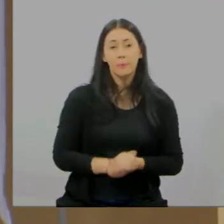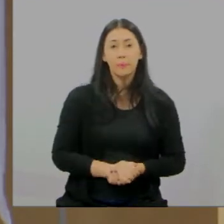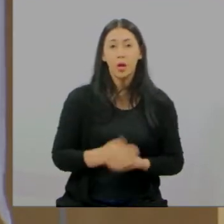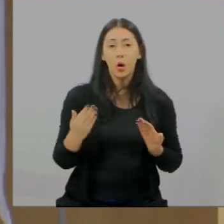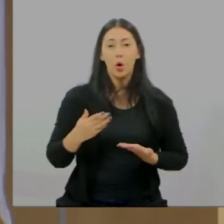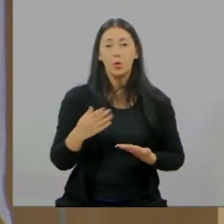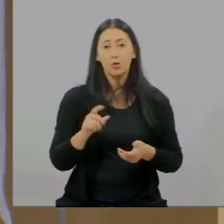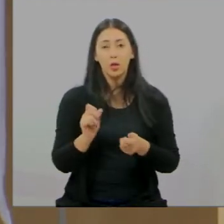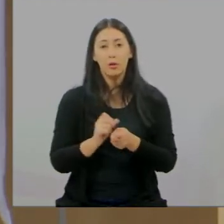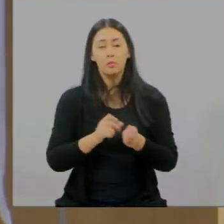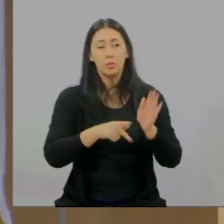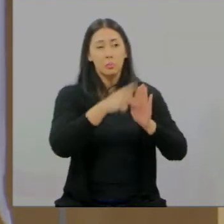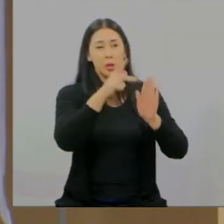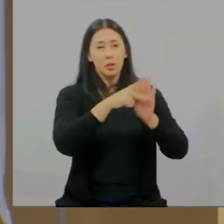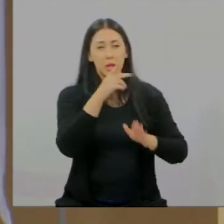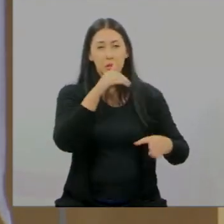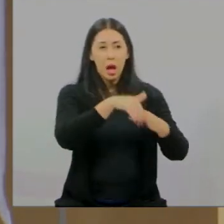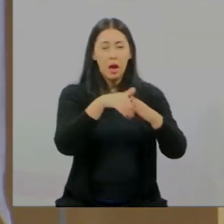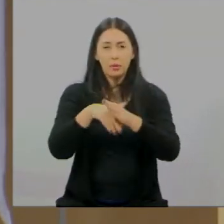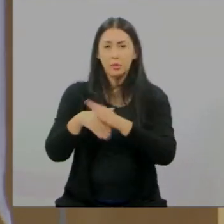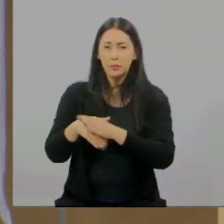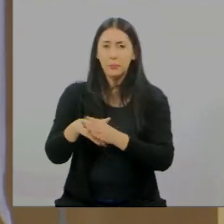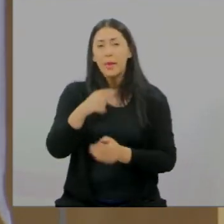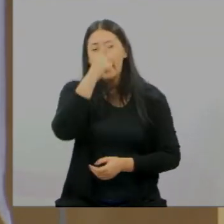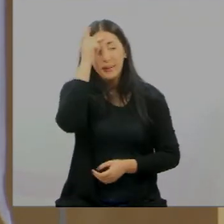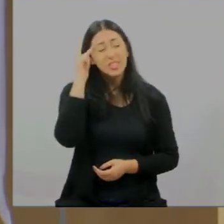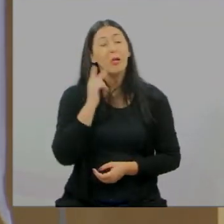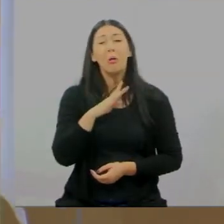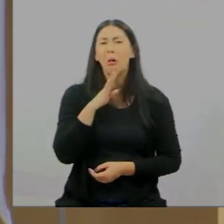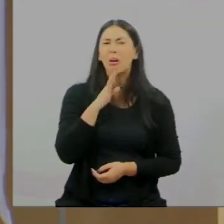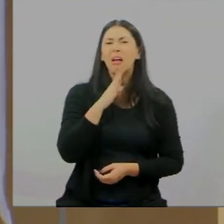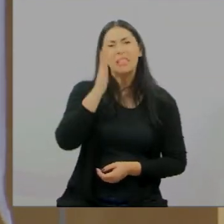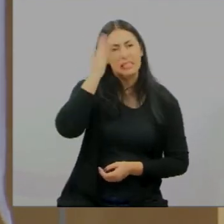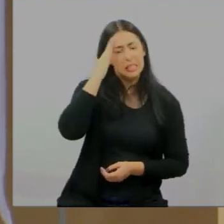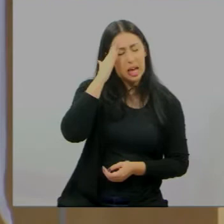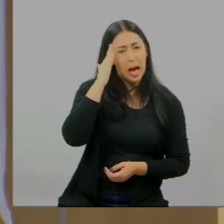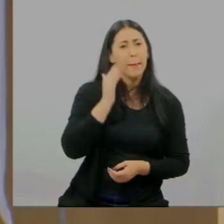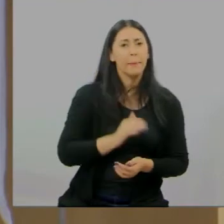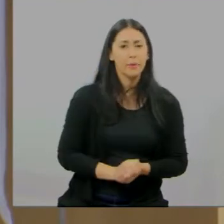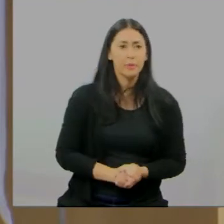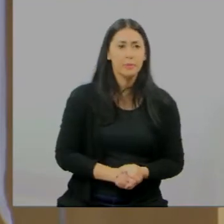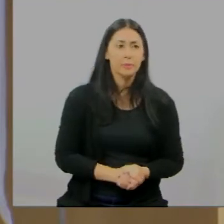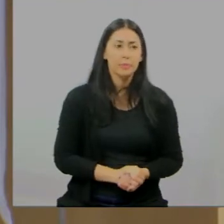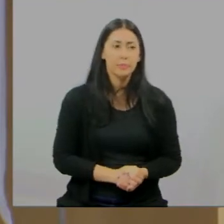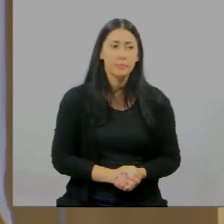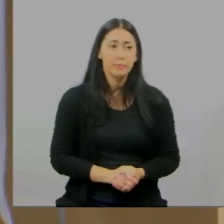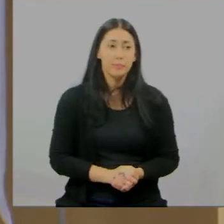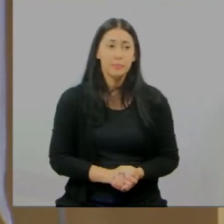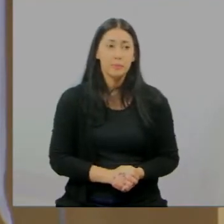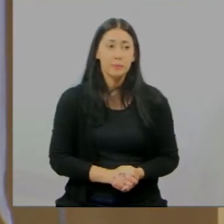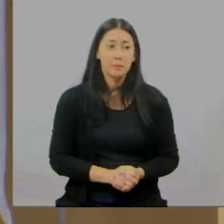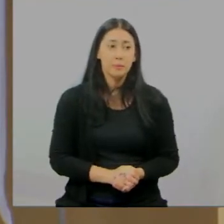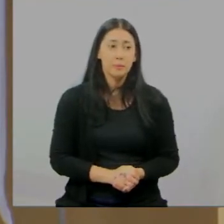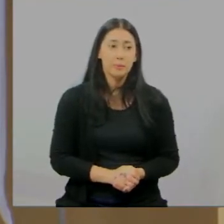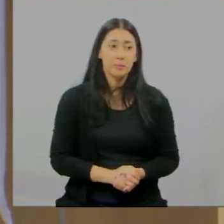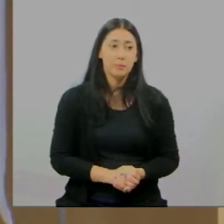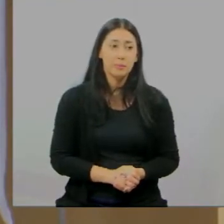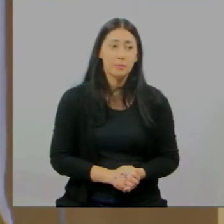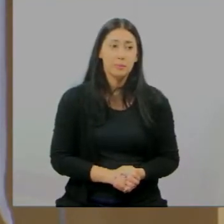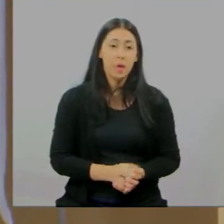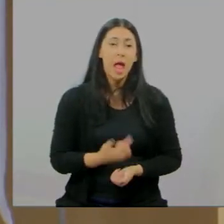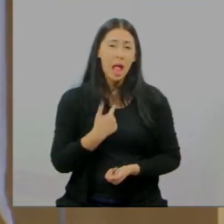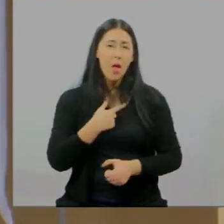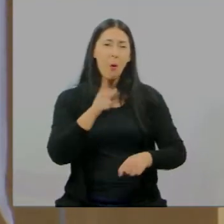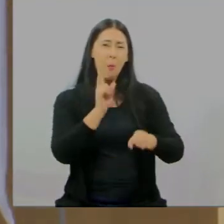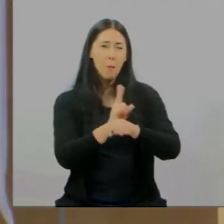projeto em votação. E quem me conhece sabe muito bem. É como profissão da assistente